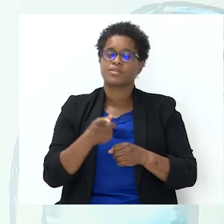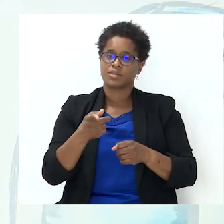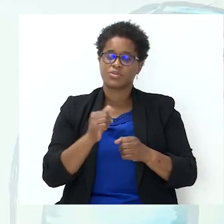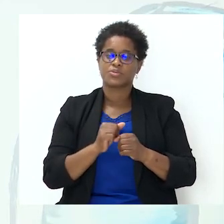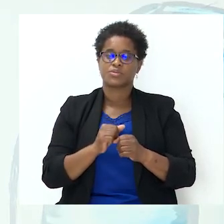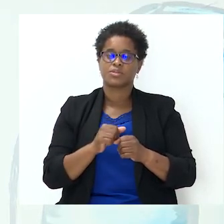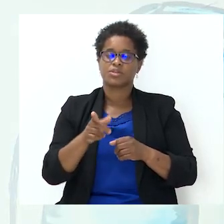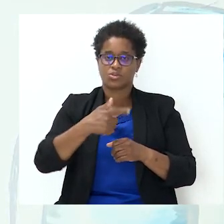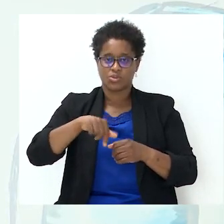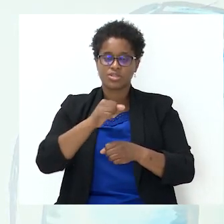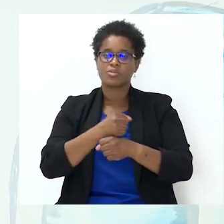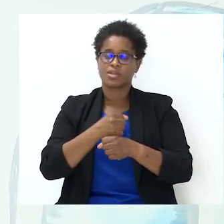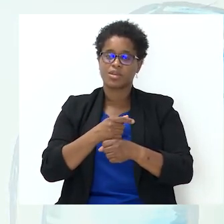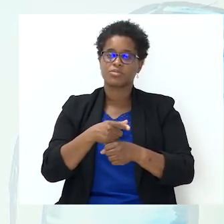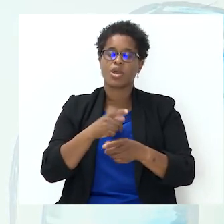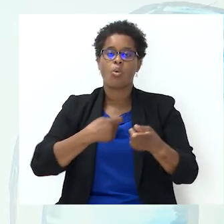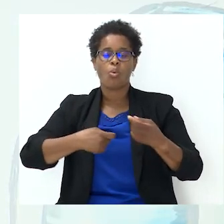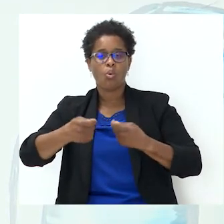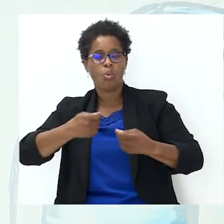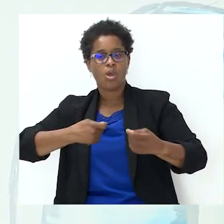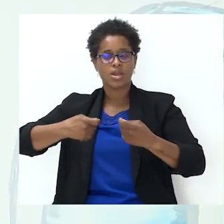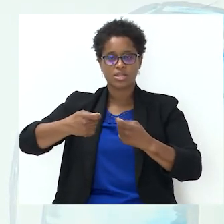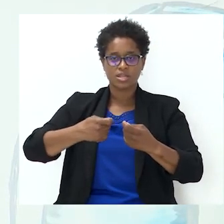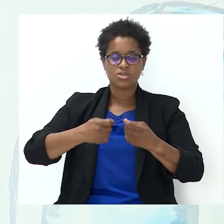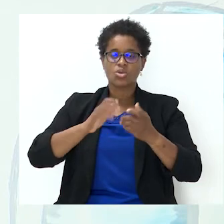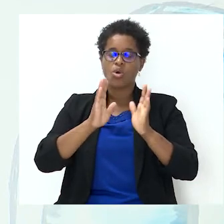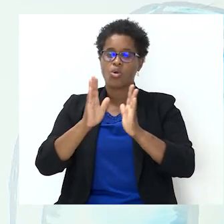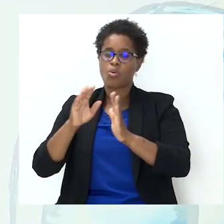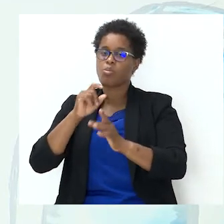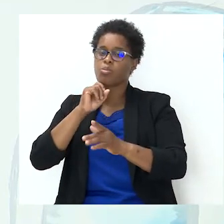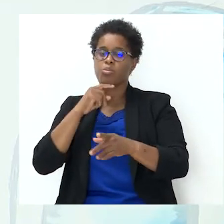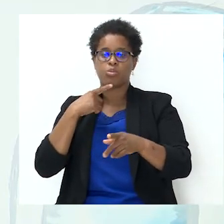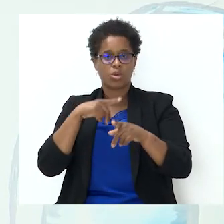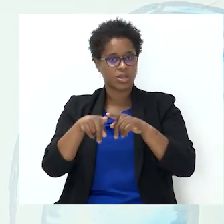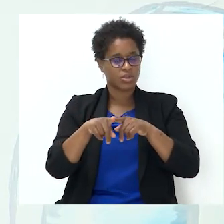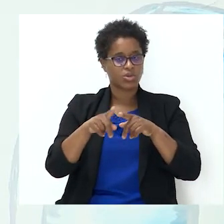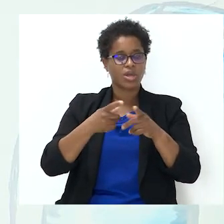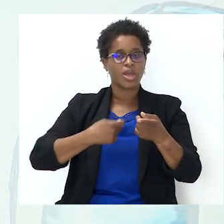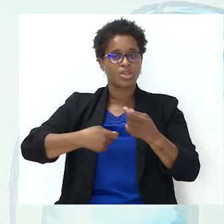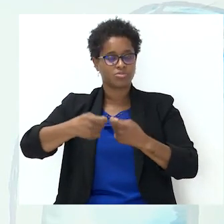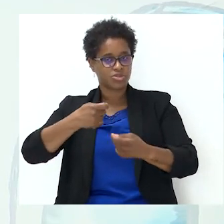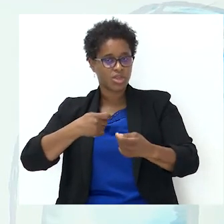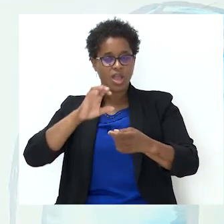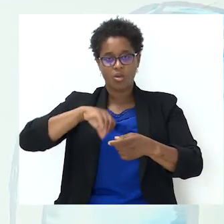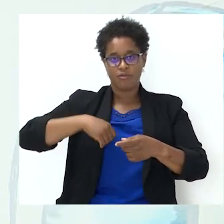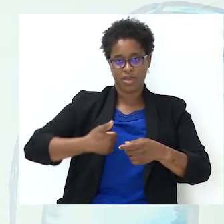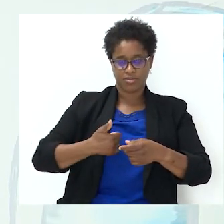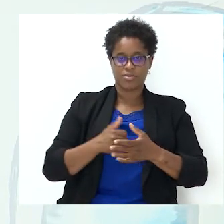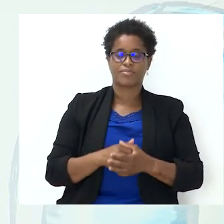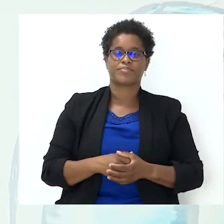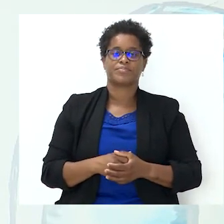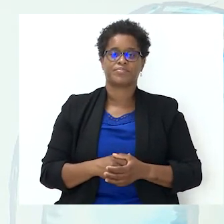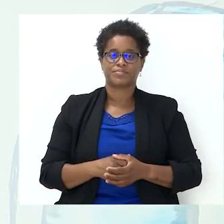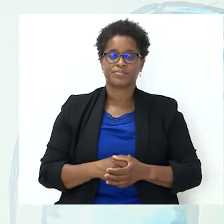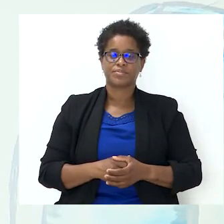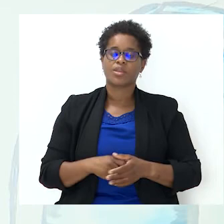Isso, nós trabalhamos a organização política e administrativa de Cabo Verde.